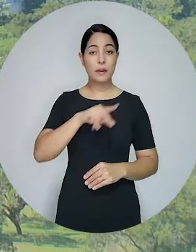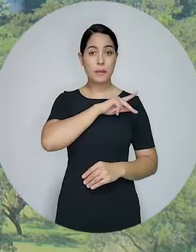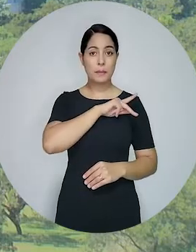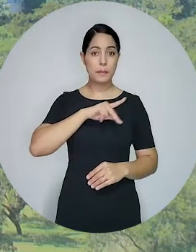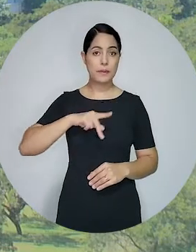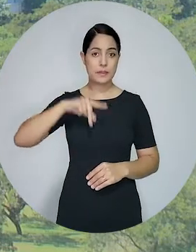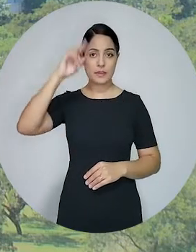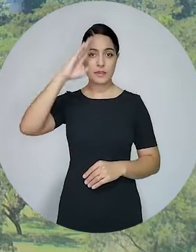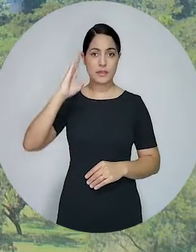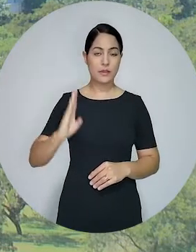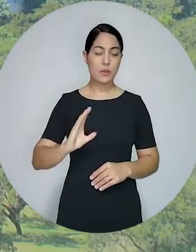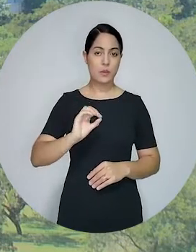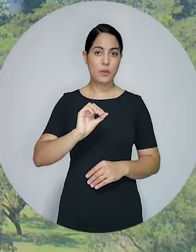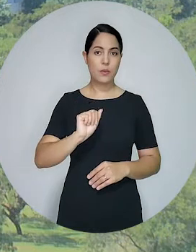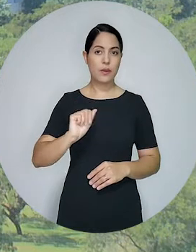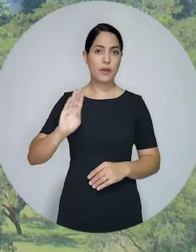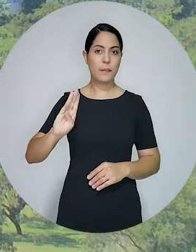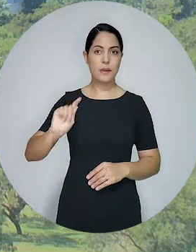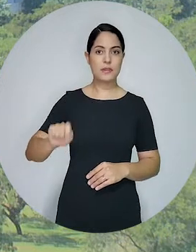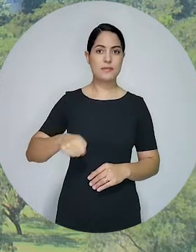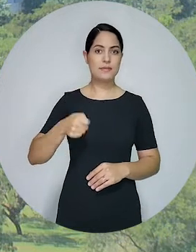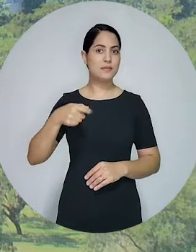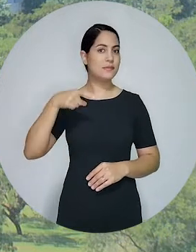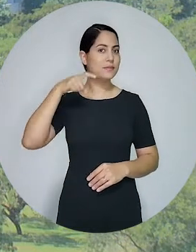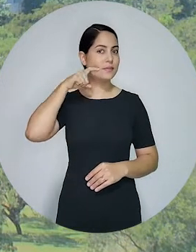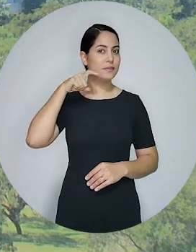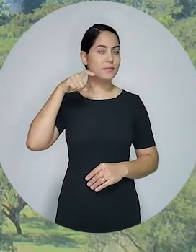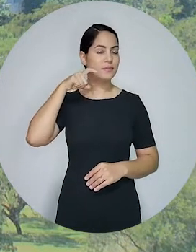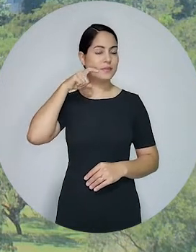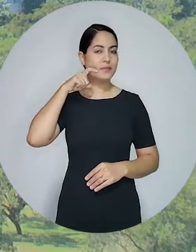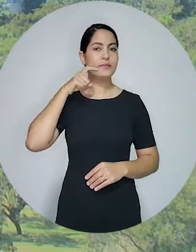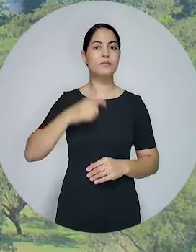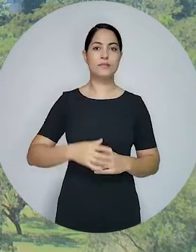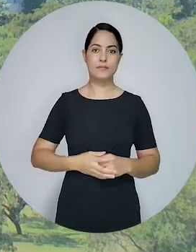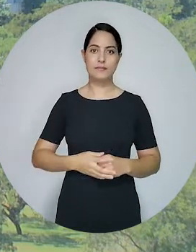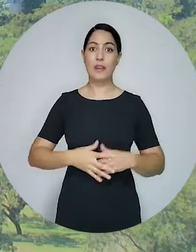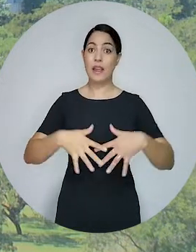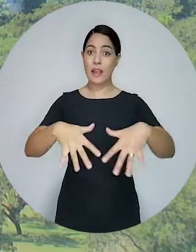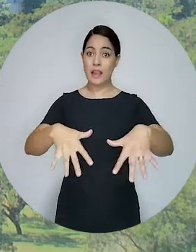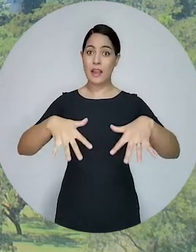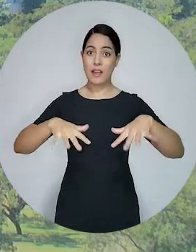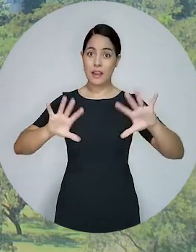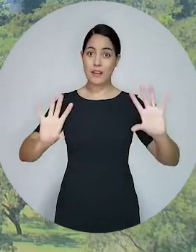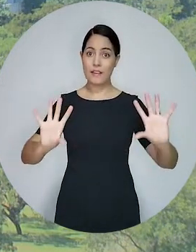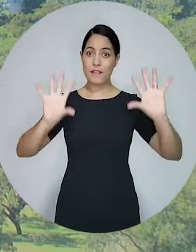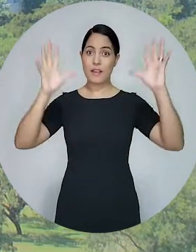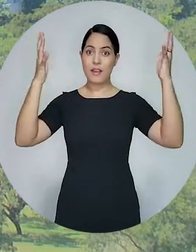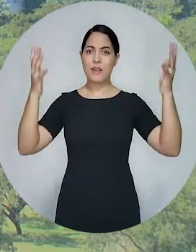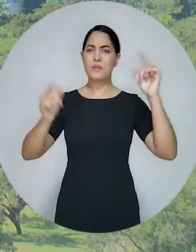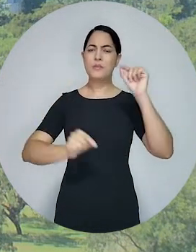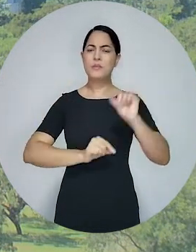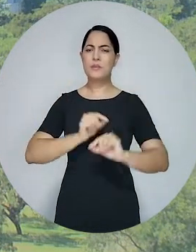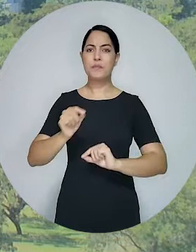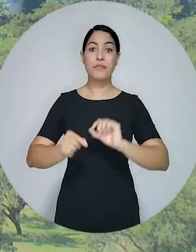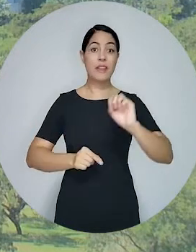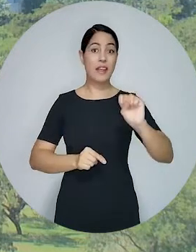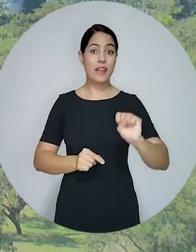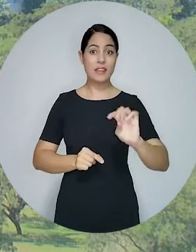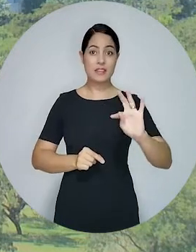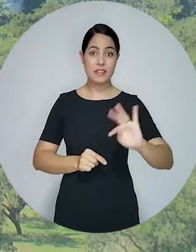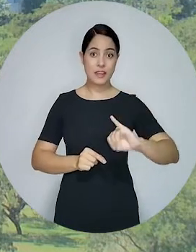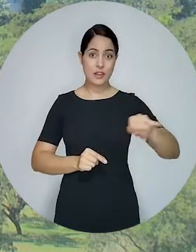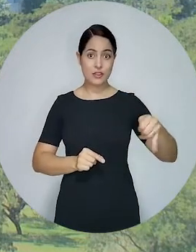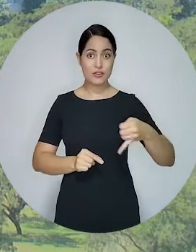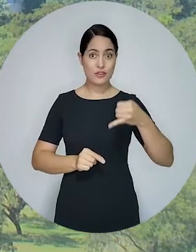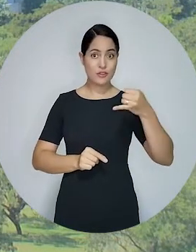O presidente nacional da OAB, Beto Simonetti, participou da abertura do evento intitulado O STJ e os 20 anos